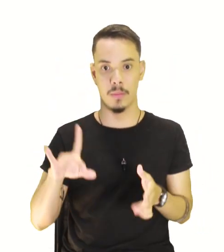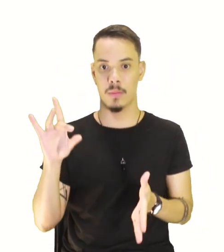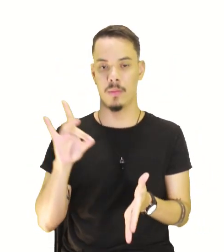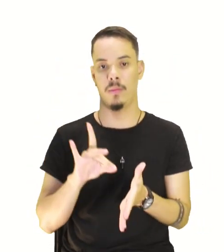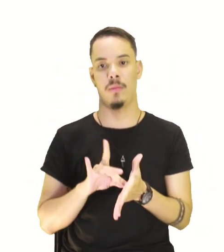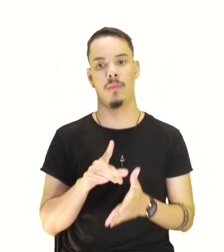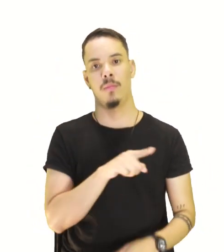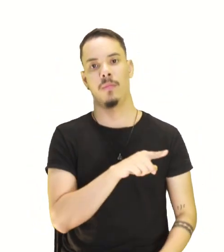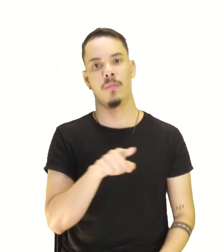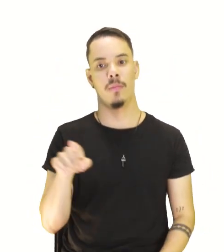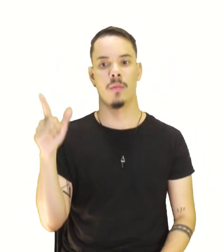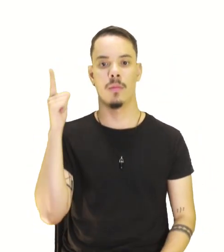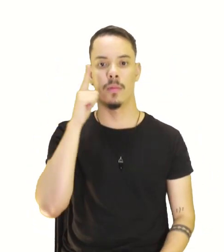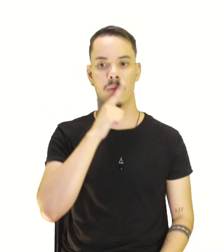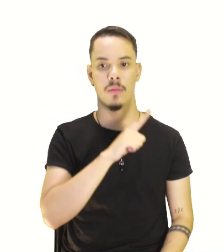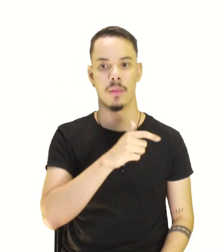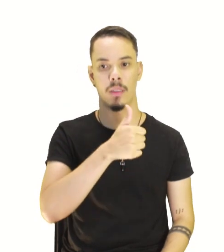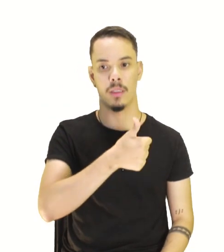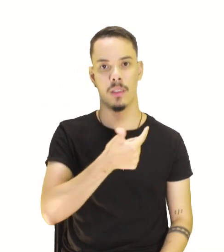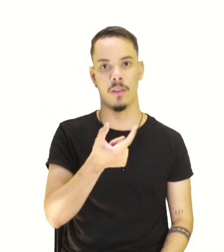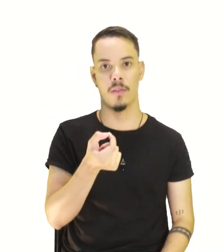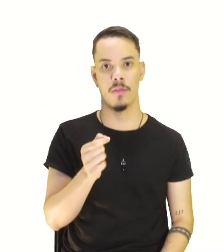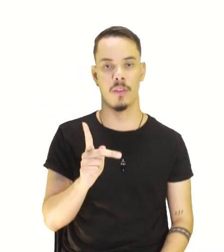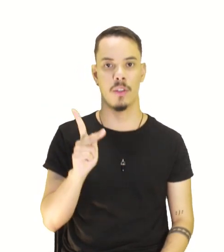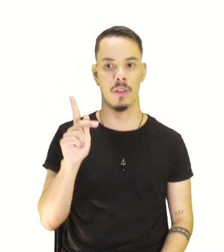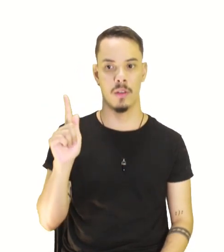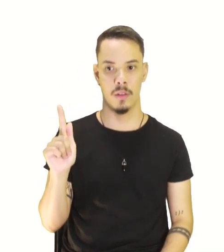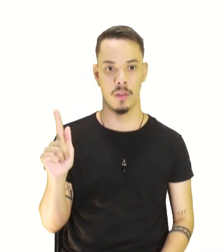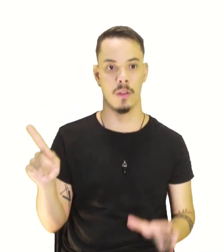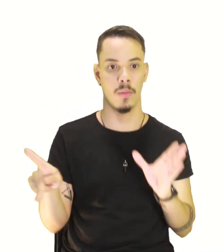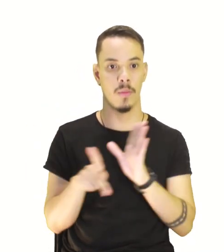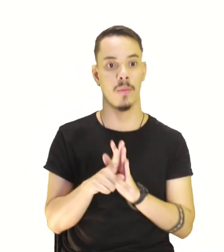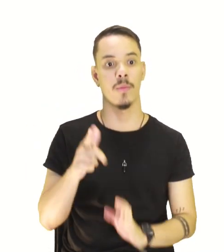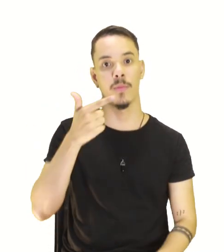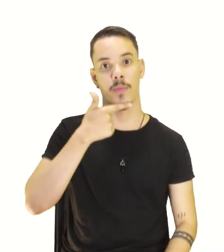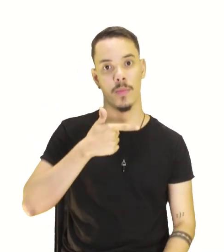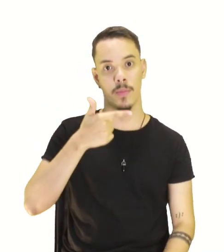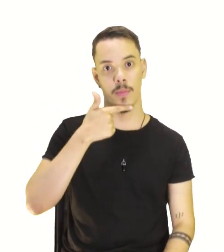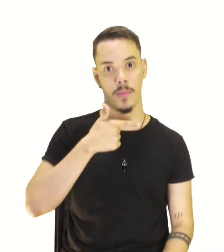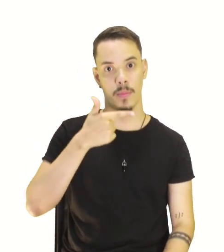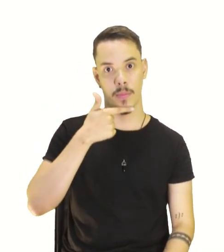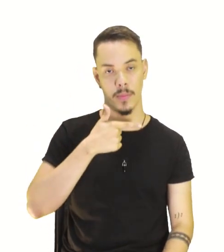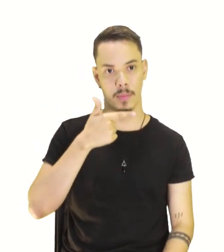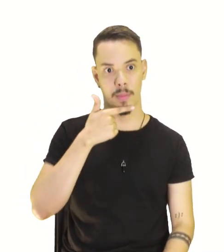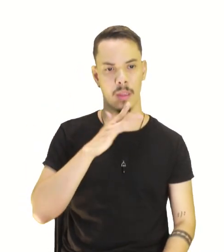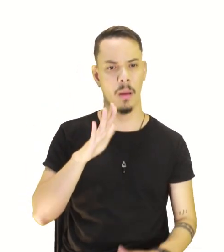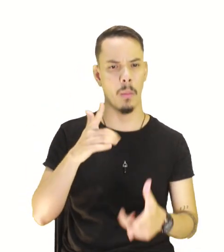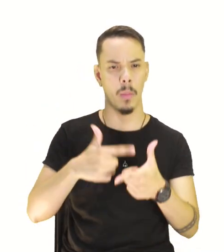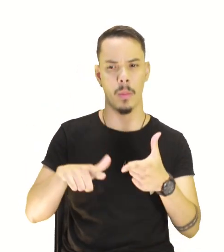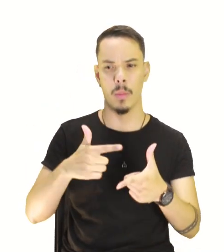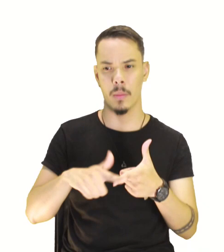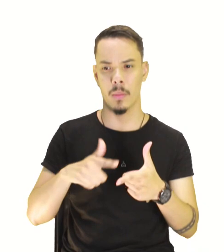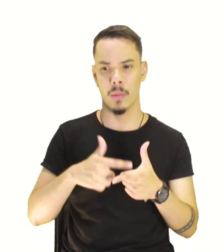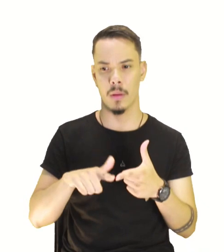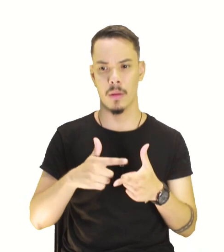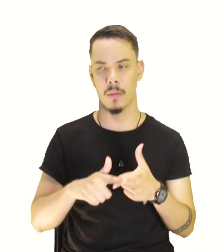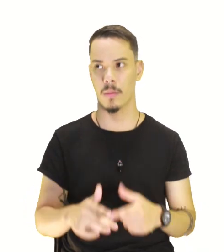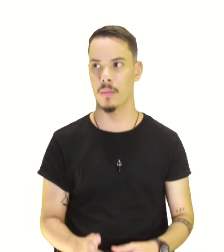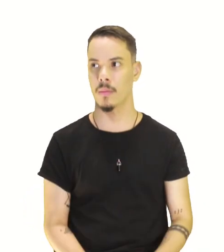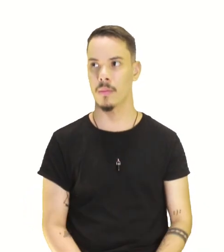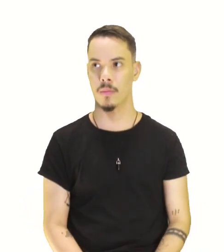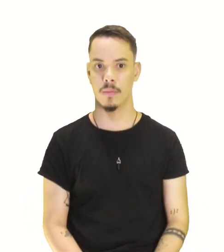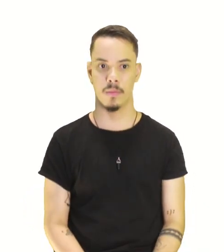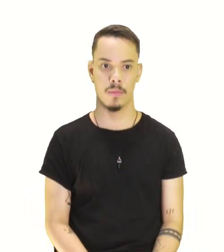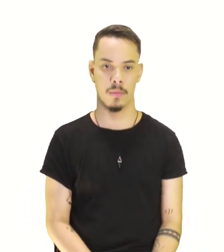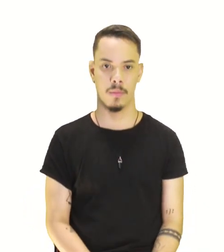para produzir 120 quilos de queijo mussarela. Opa, aqui tem um problema sério já. Acho que temos que fazer duas